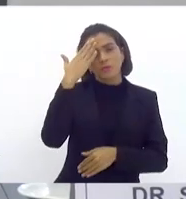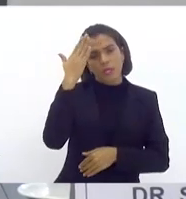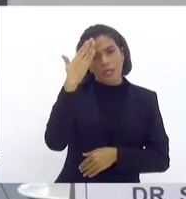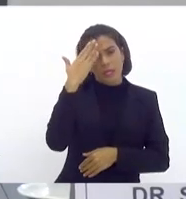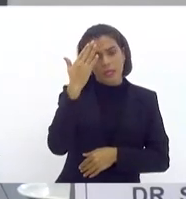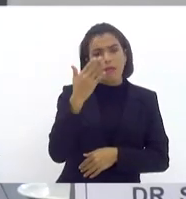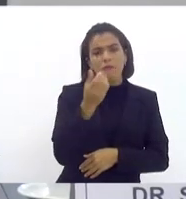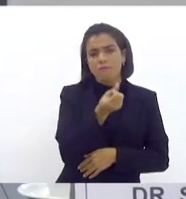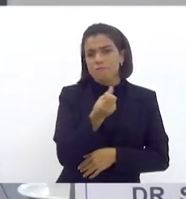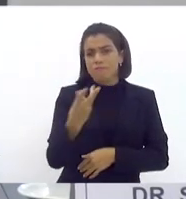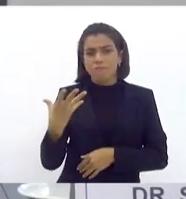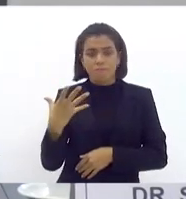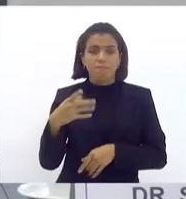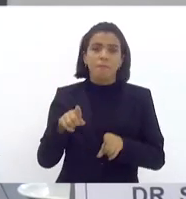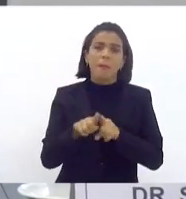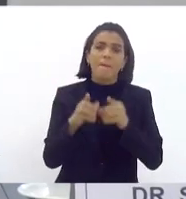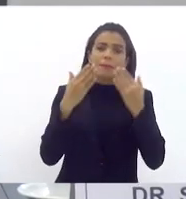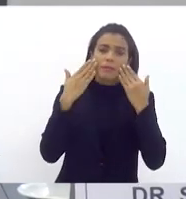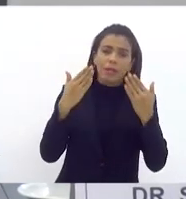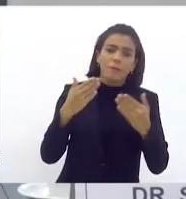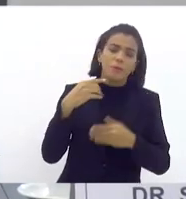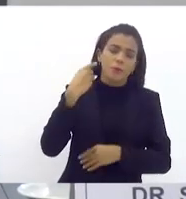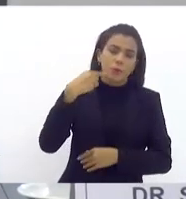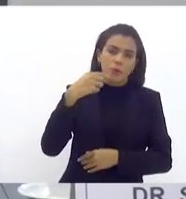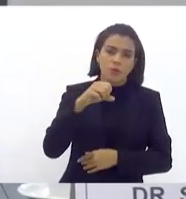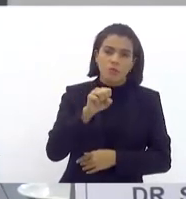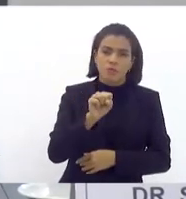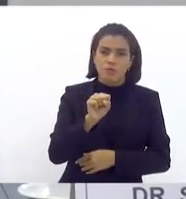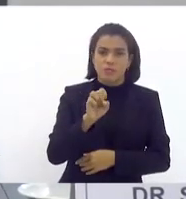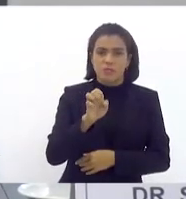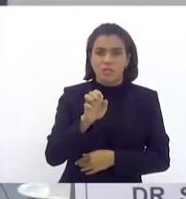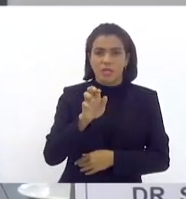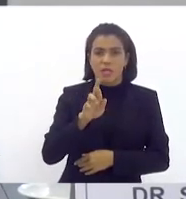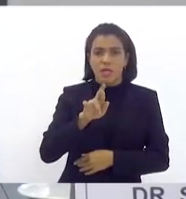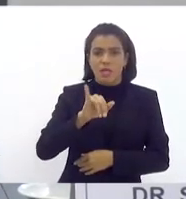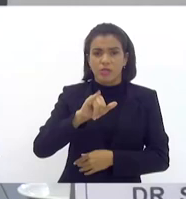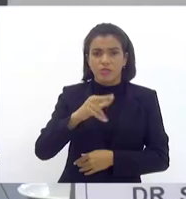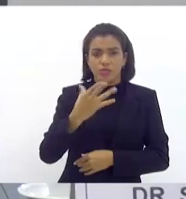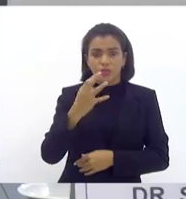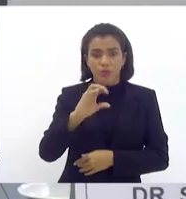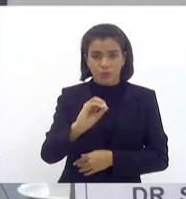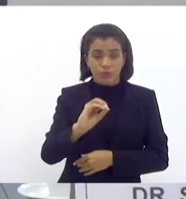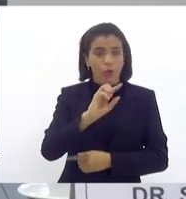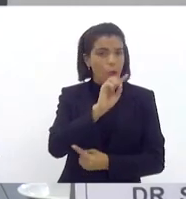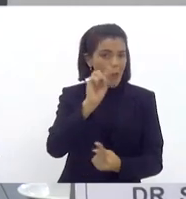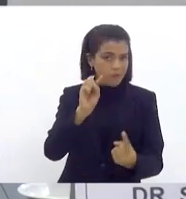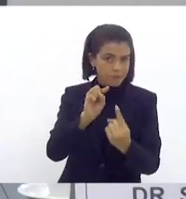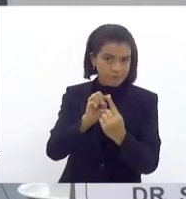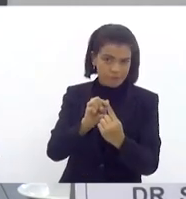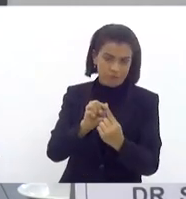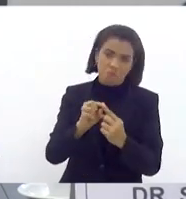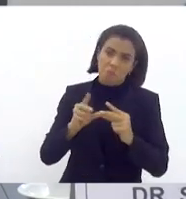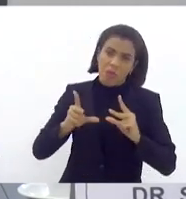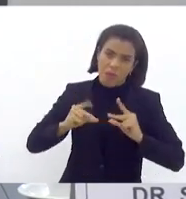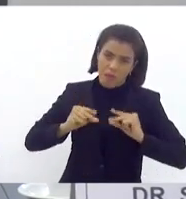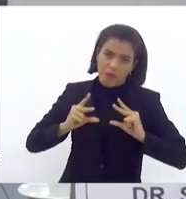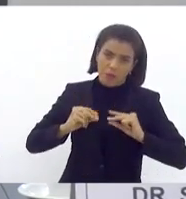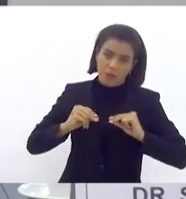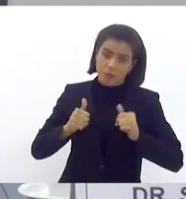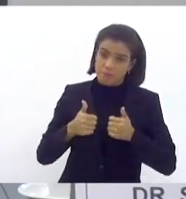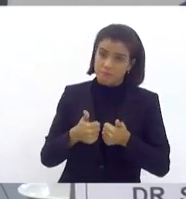das razões apresentadas pelo deputado doutor Serginho são até, numa análise objetiva, até muito meritórias.